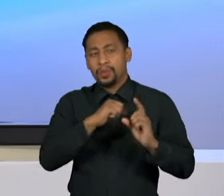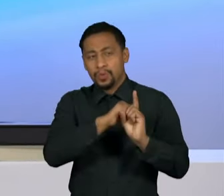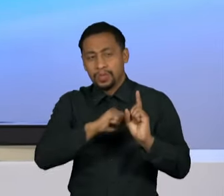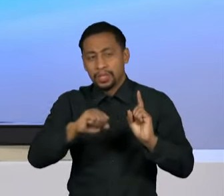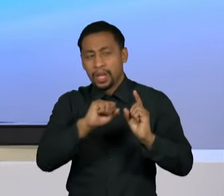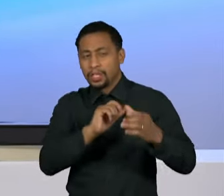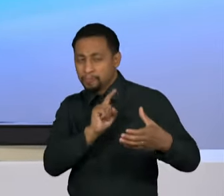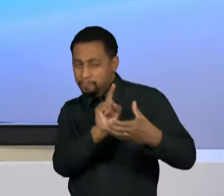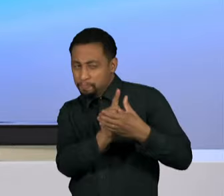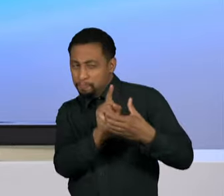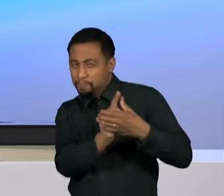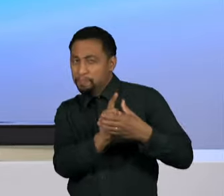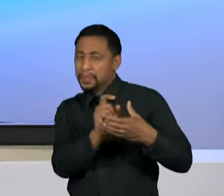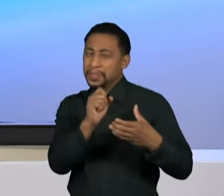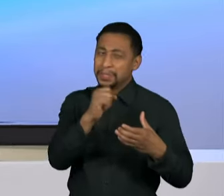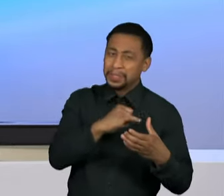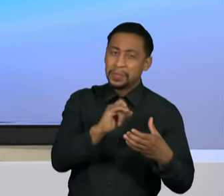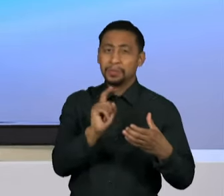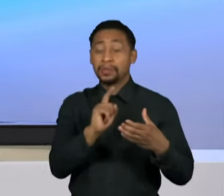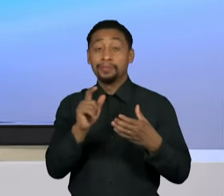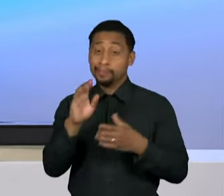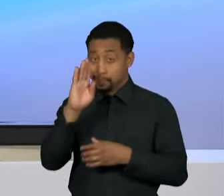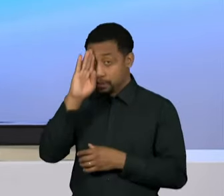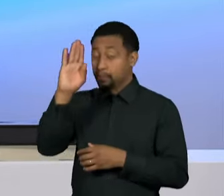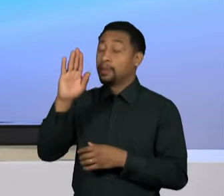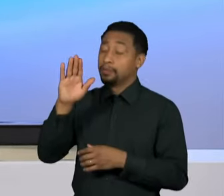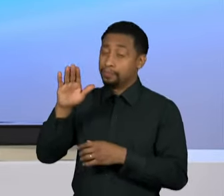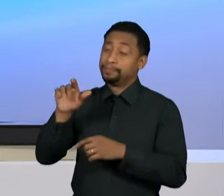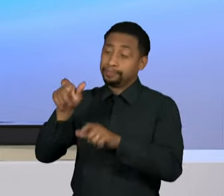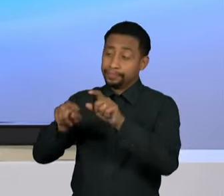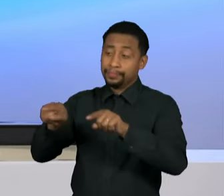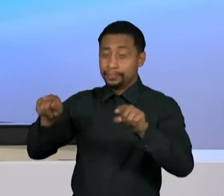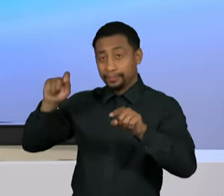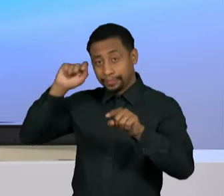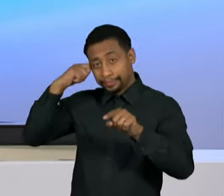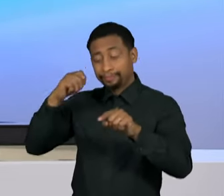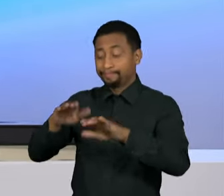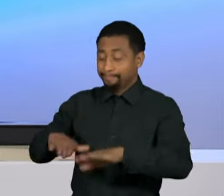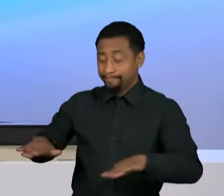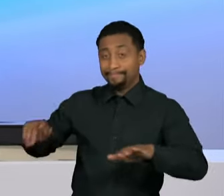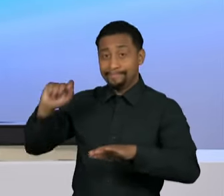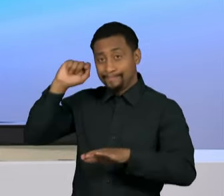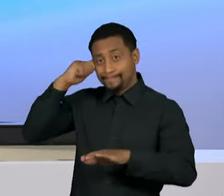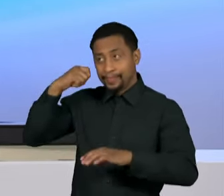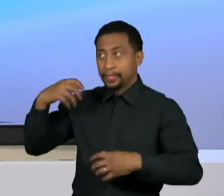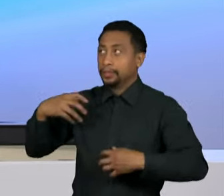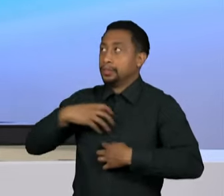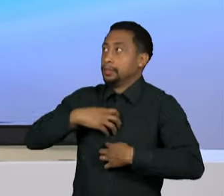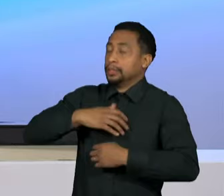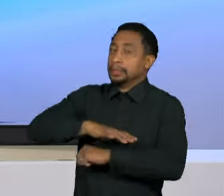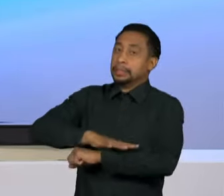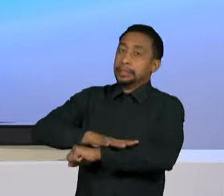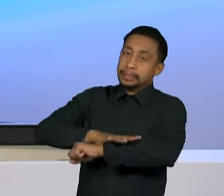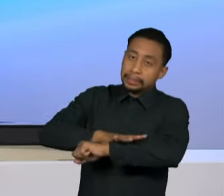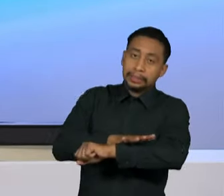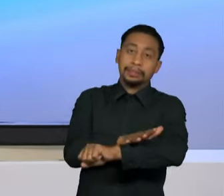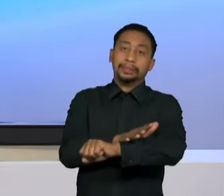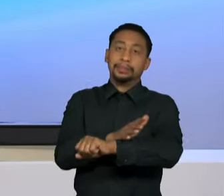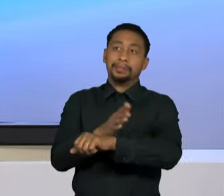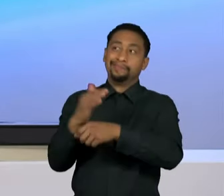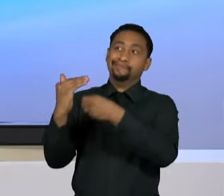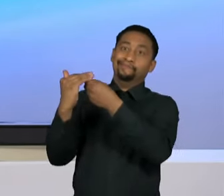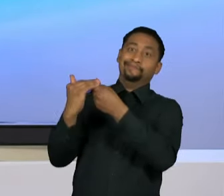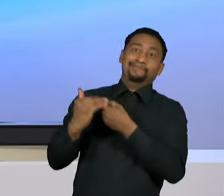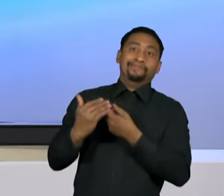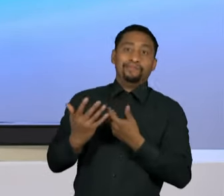estima destas pessoas, especialmente de pessoas negras, de crianças negras, que o racismo estabelece e impõe.